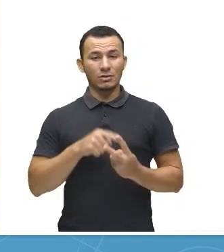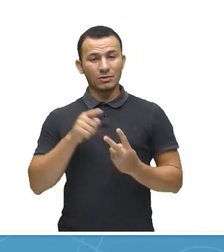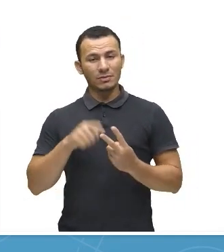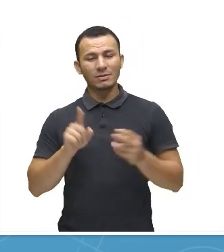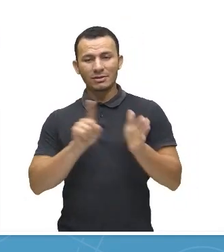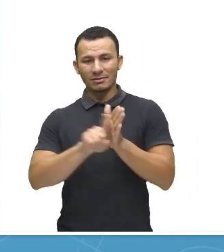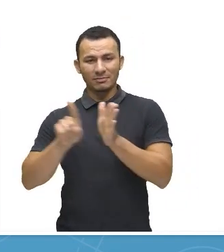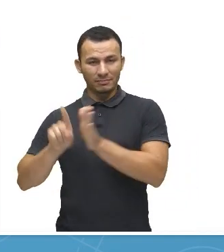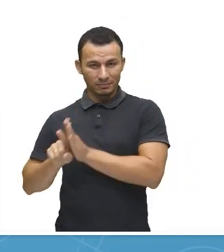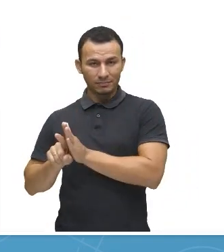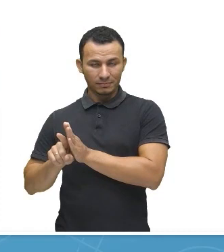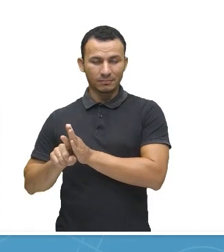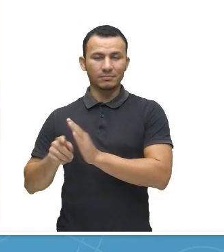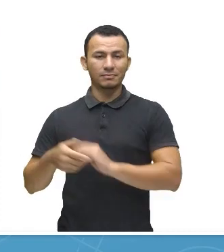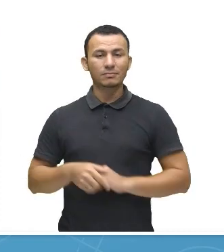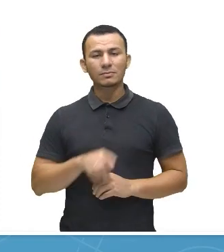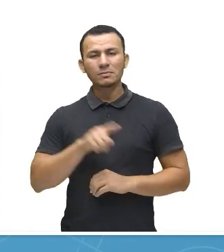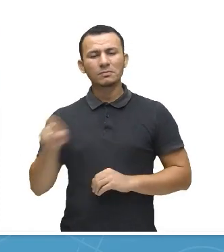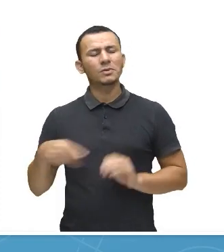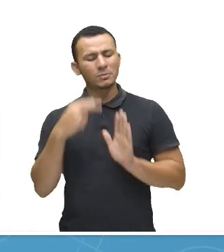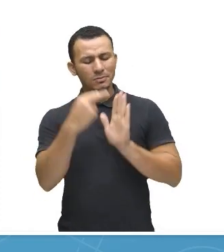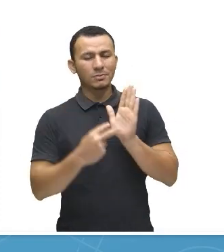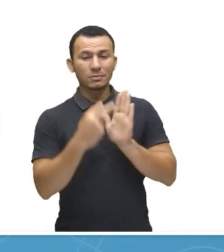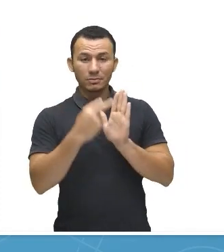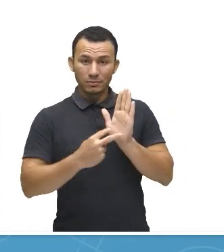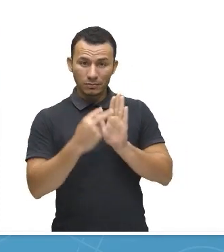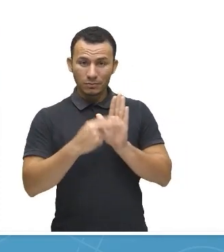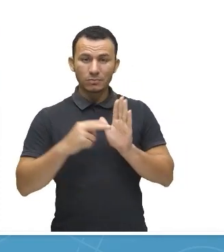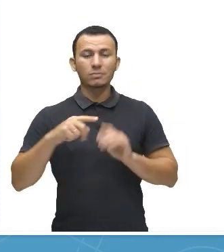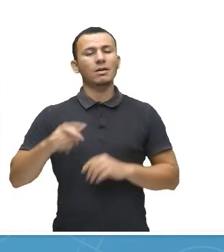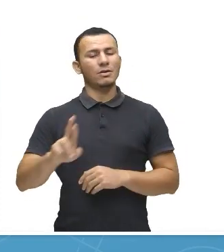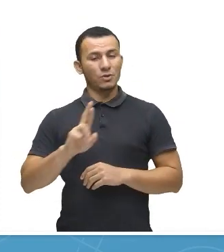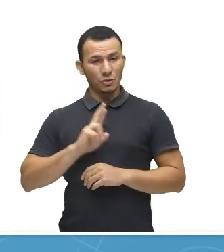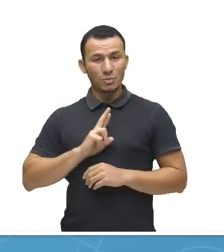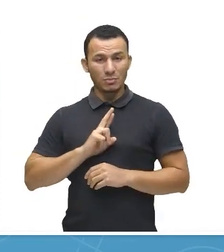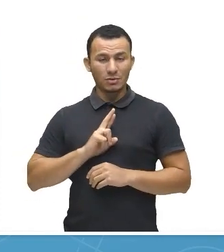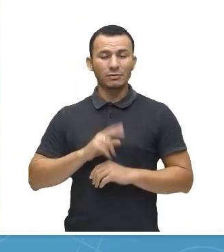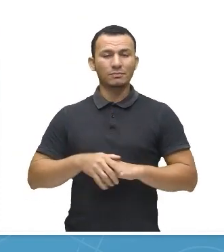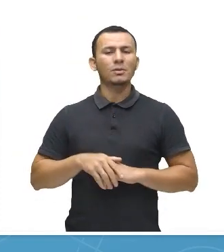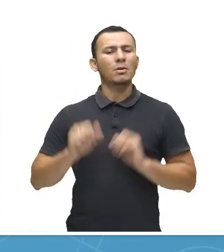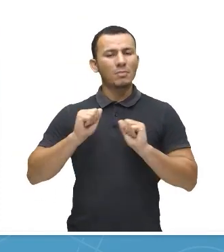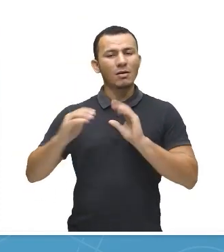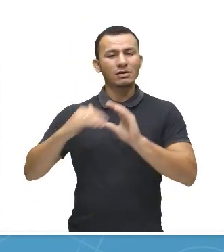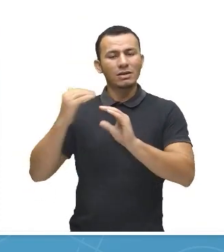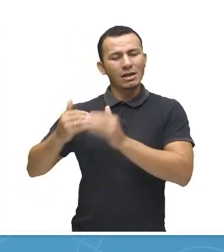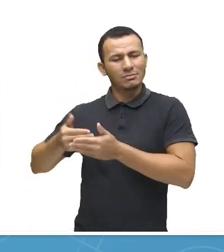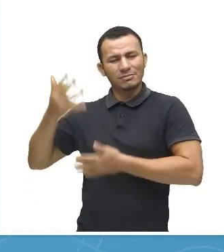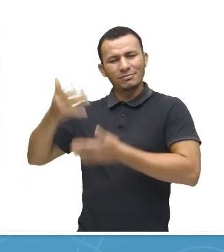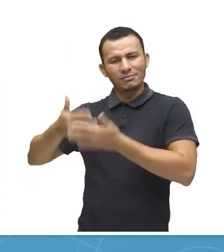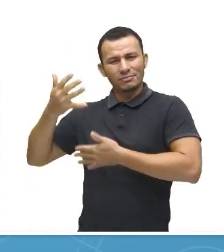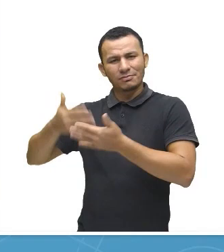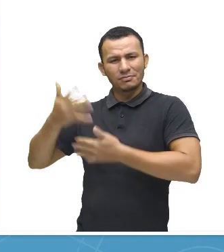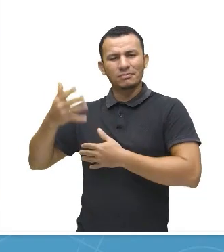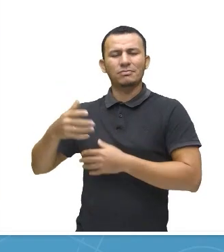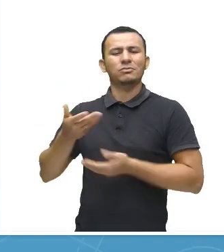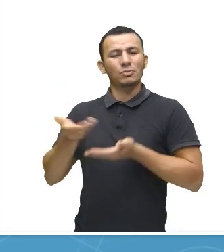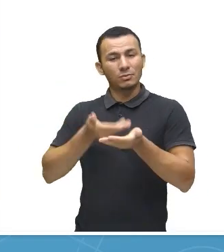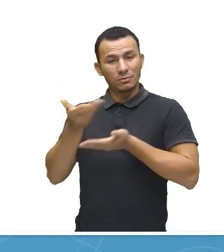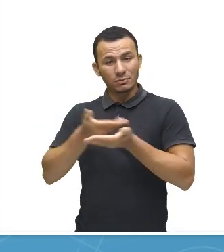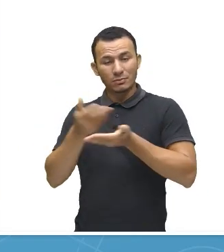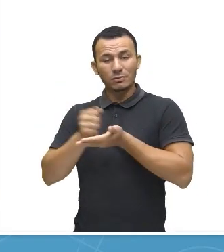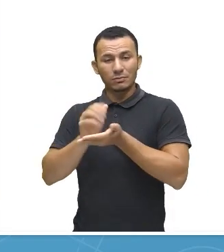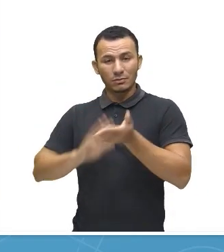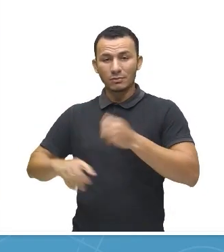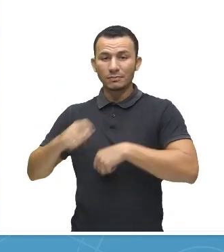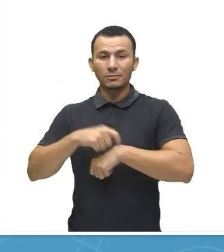questões para vocês analisarem e responderem participando no chat para a gente ter interatividade.